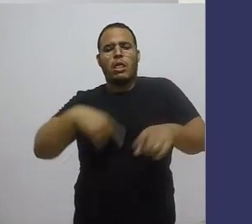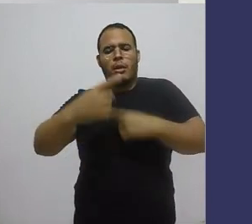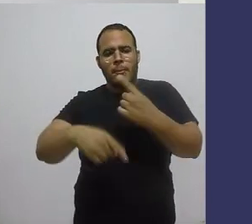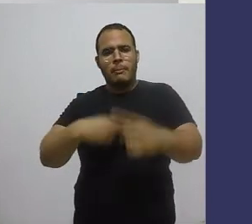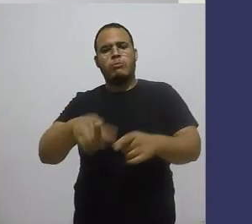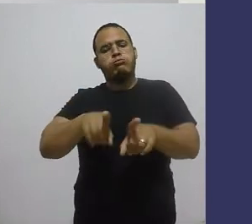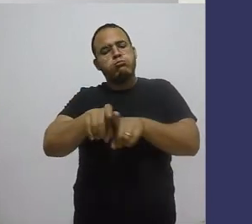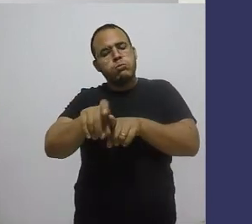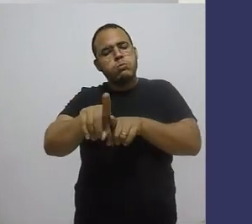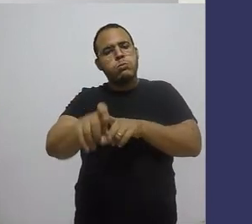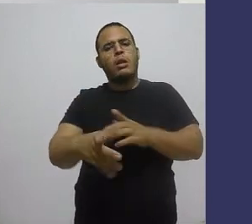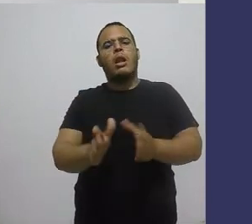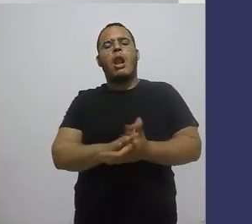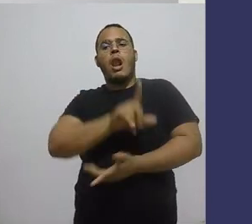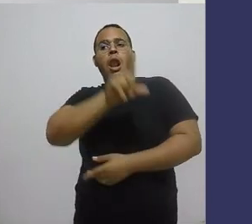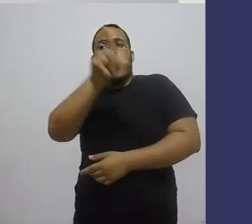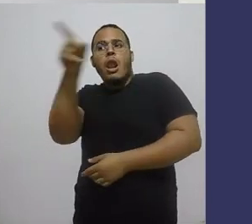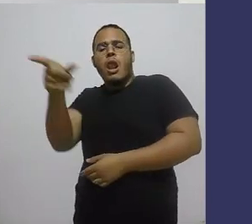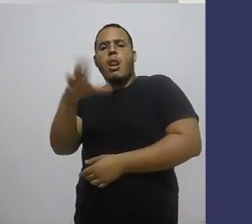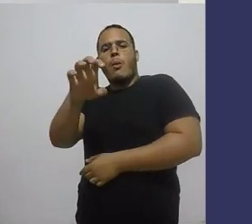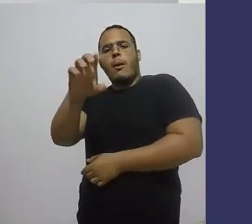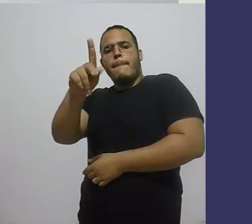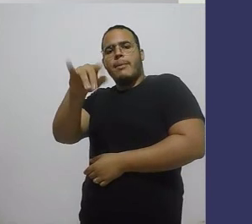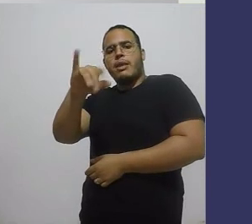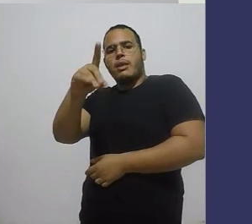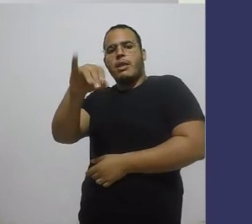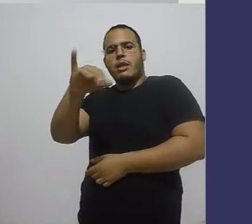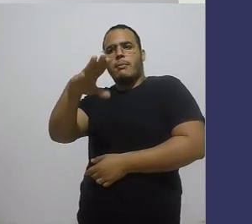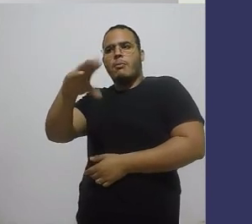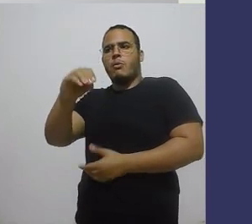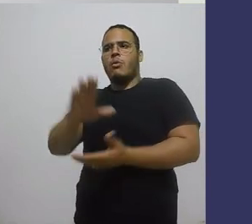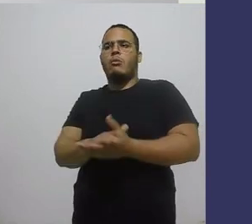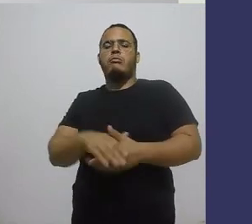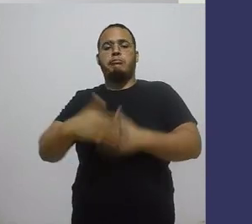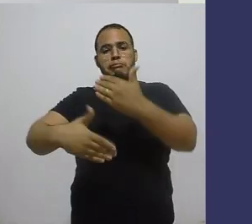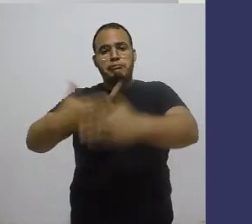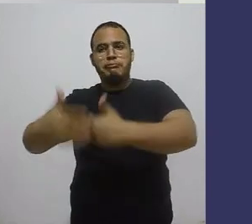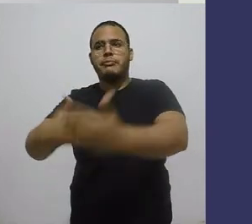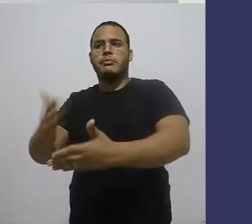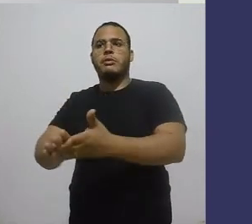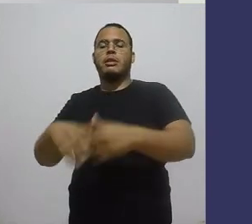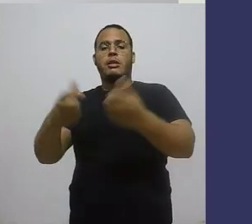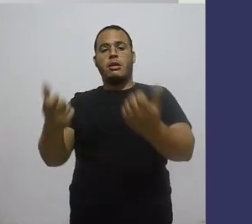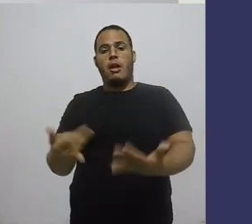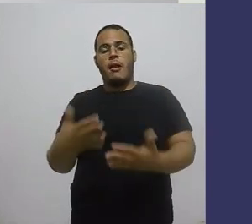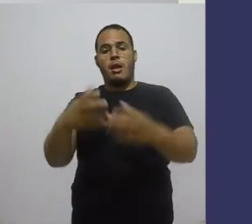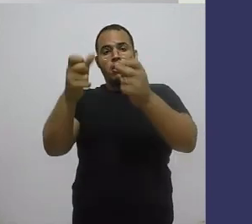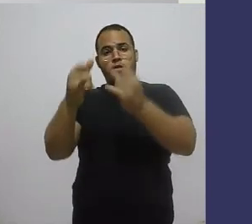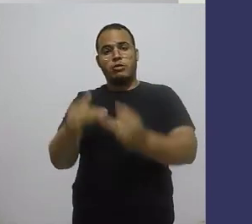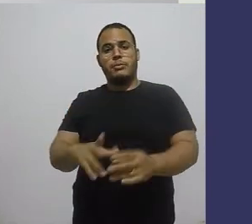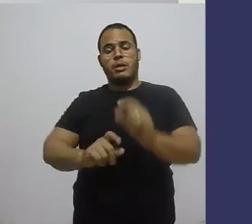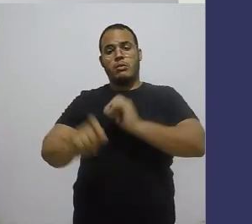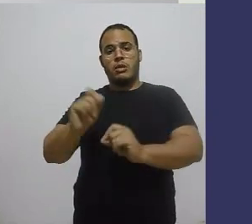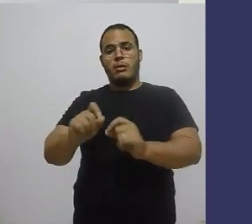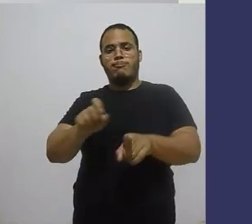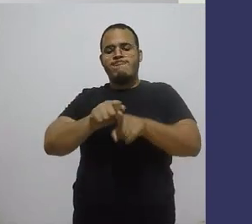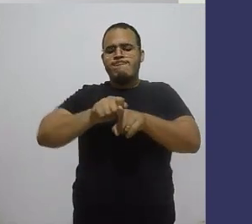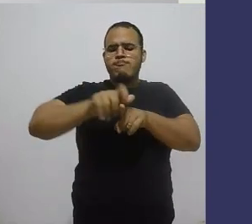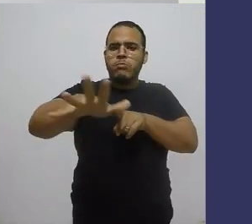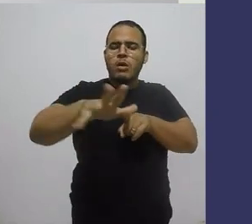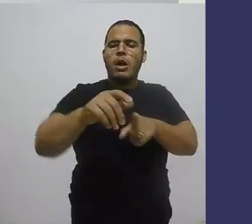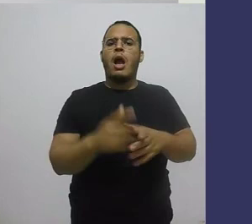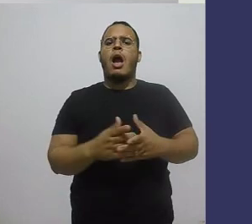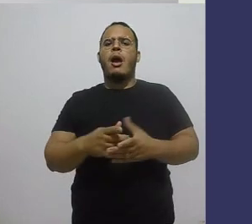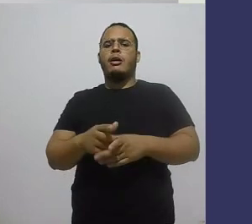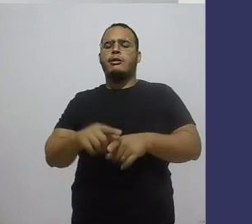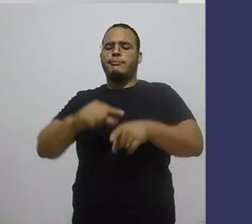amadurecer lá no epidídimo. Esse aqui é o processo de formação. Quando a gente fala da ejaculação, a gente vai dizer aqui, ó, que eles